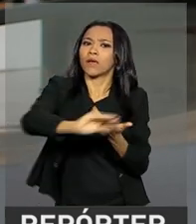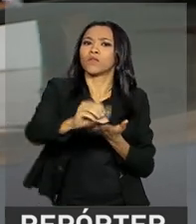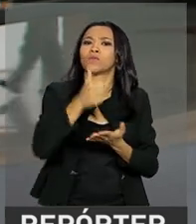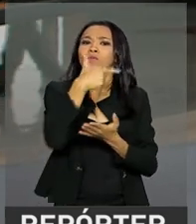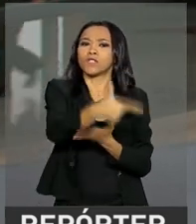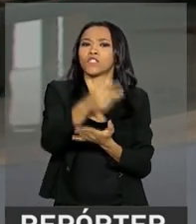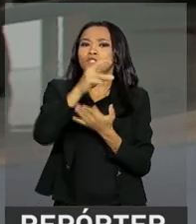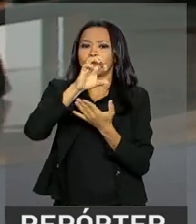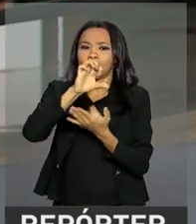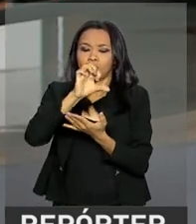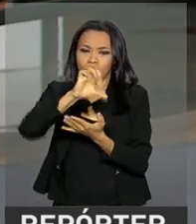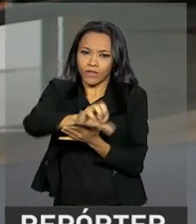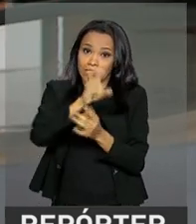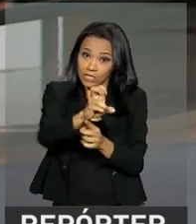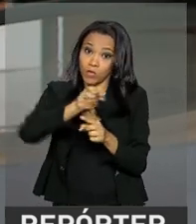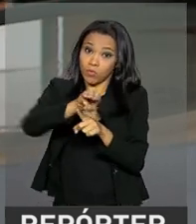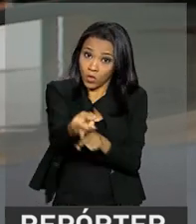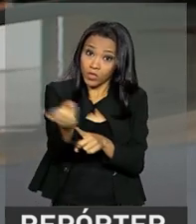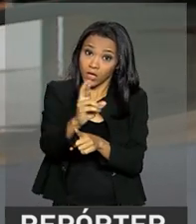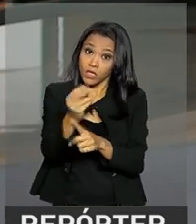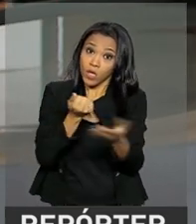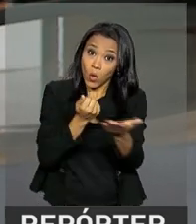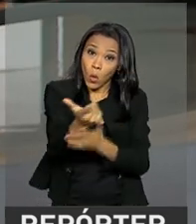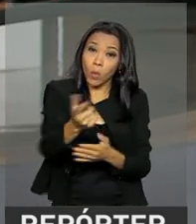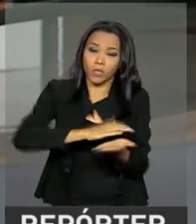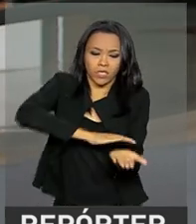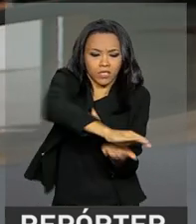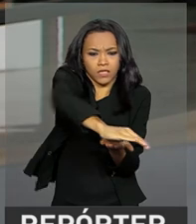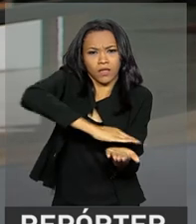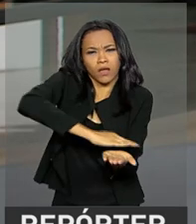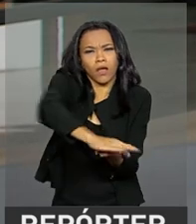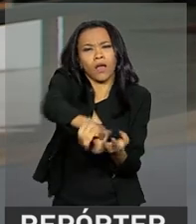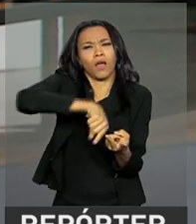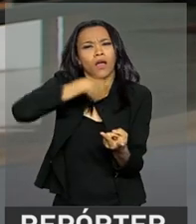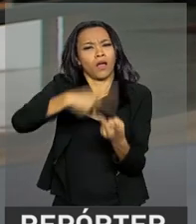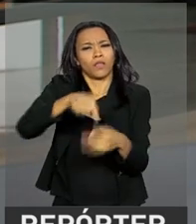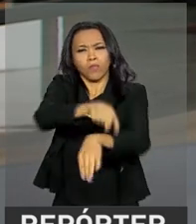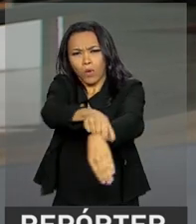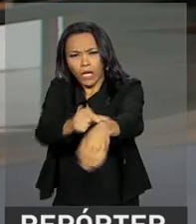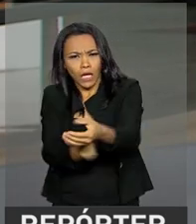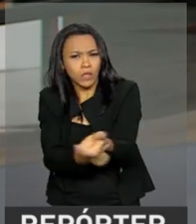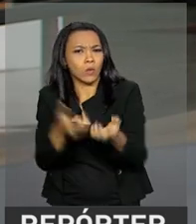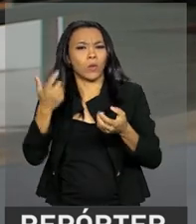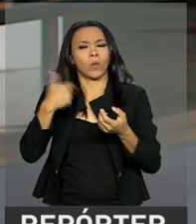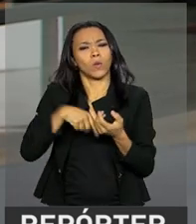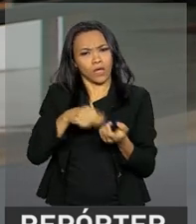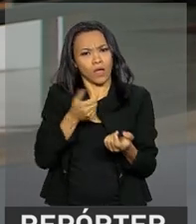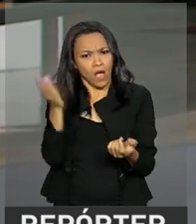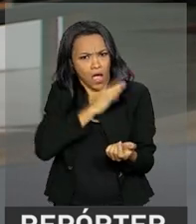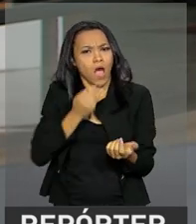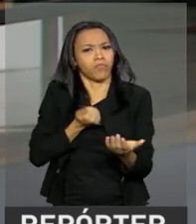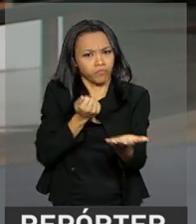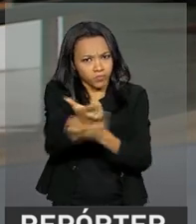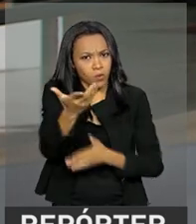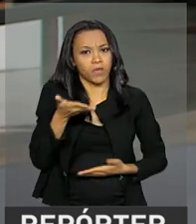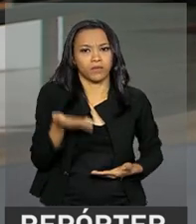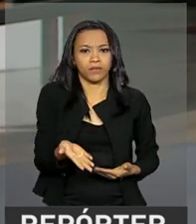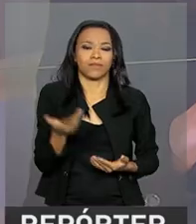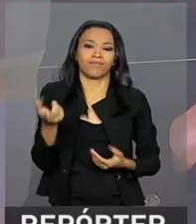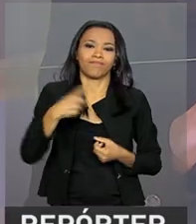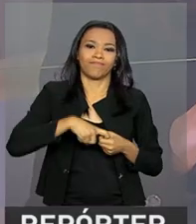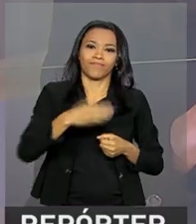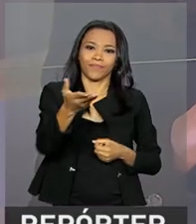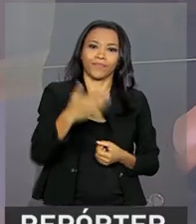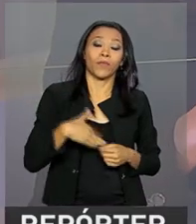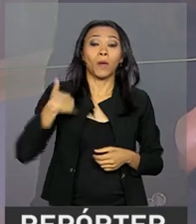milhões deais para compra de bloqueadores scaners e outros equipamentos essa liberação é imediata volto com você Leandro tá